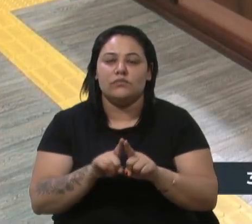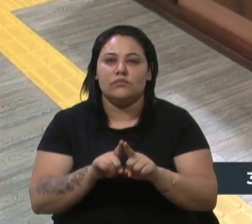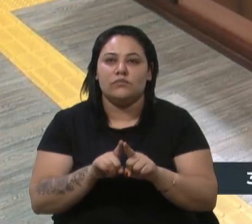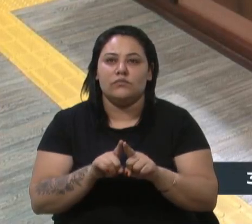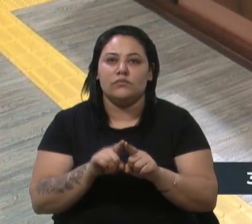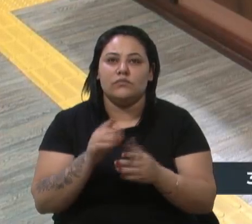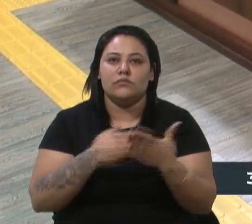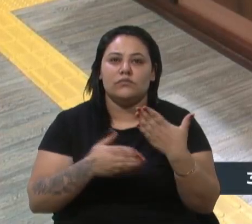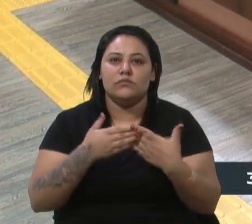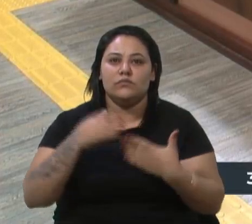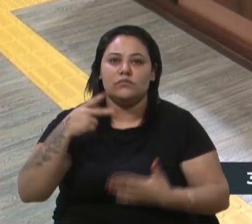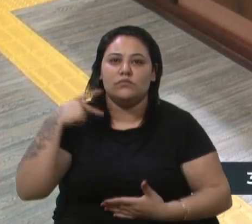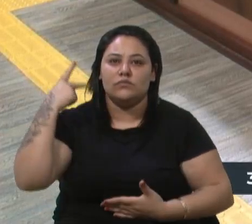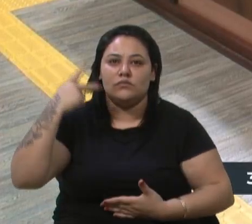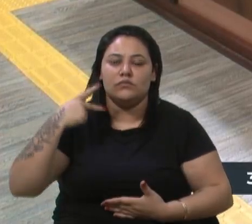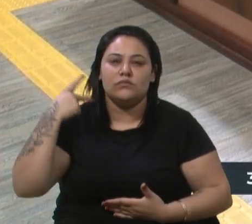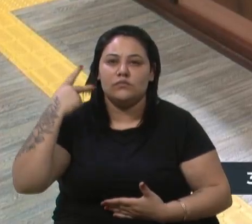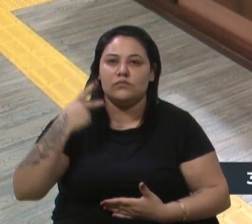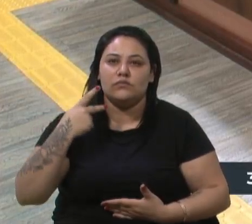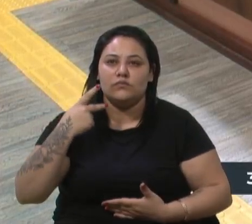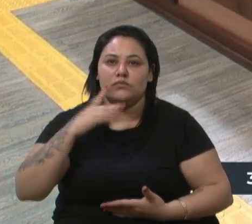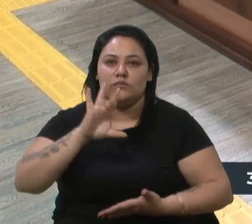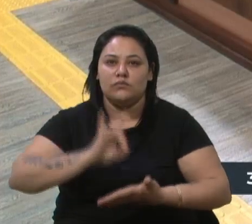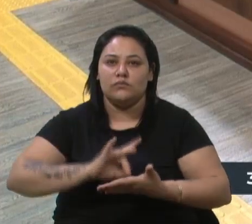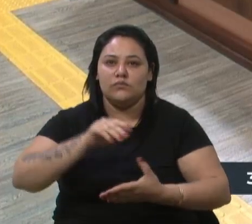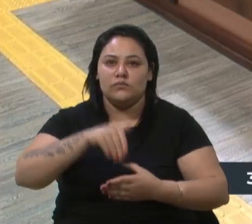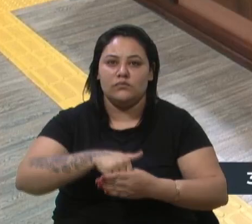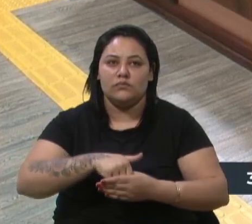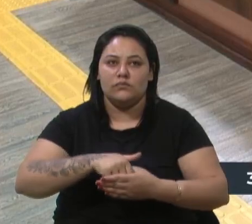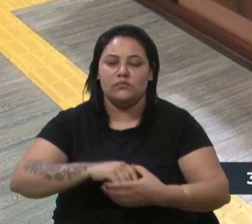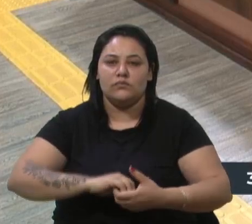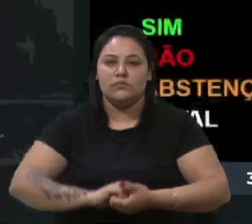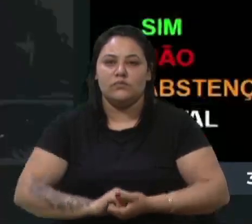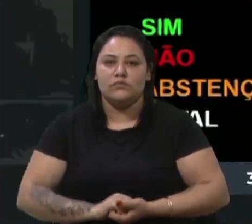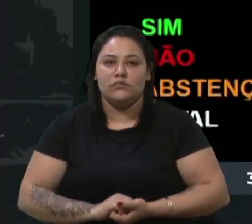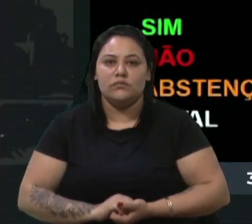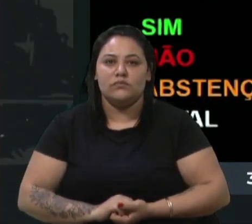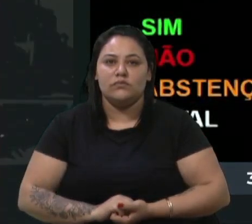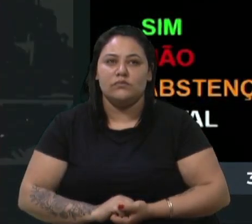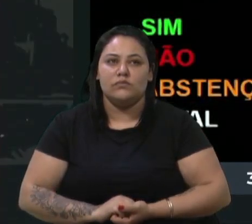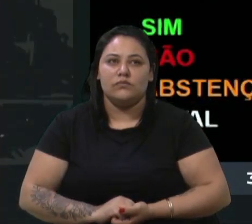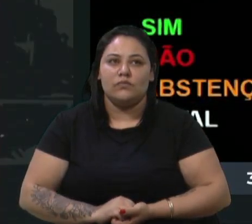às vereadoras e aos vereadores que registrem seus votos.